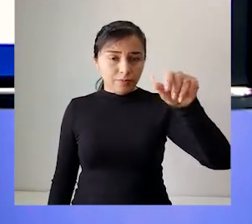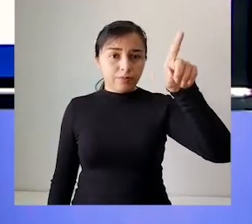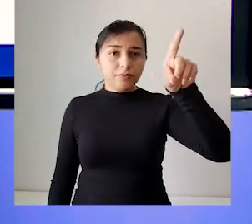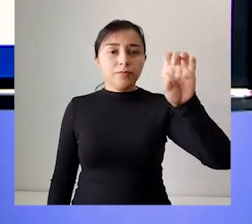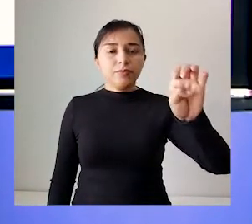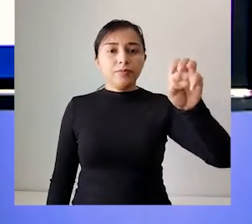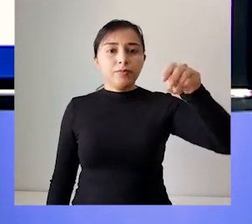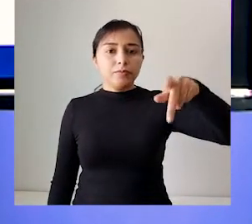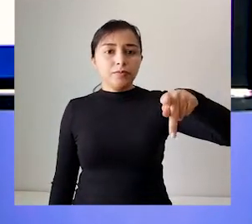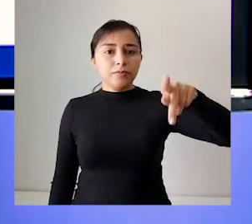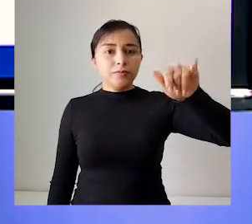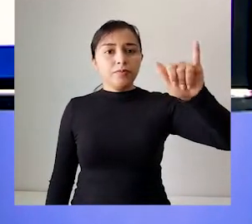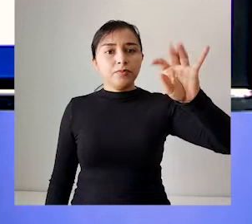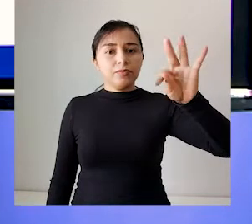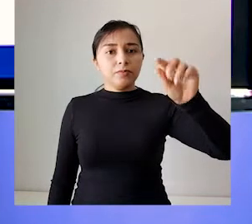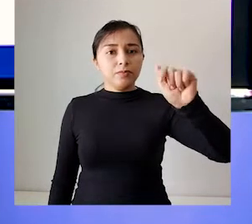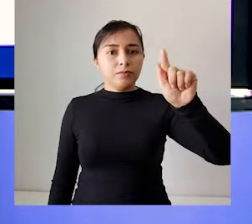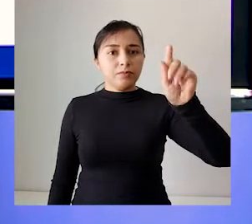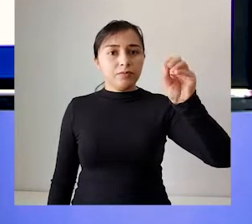aplicações.